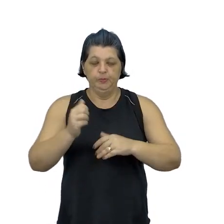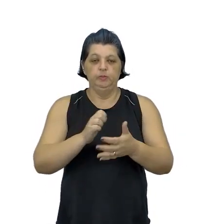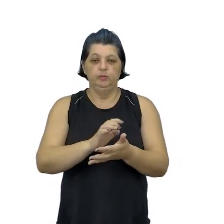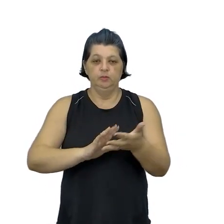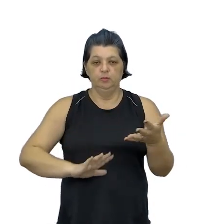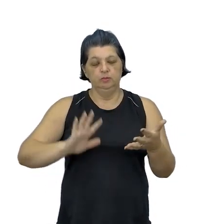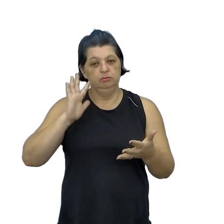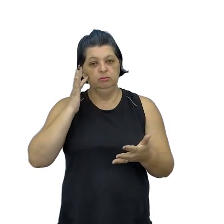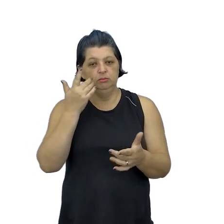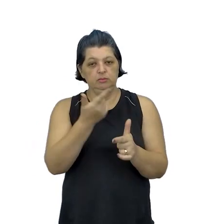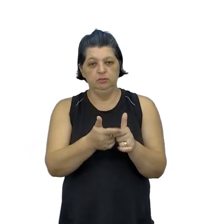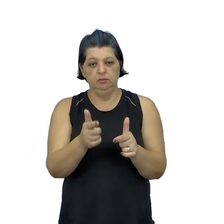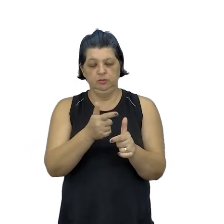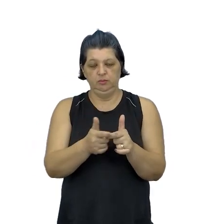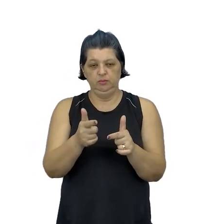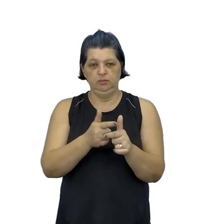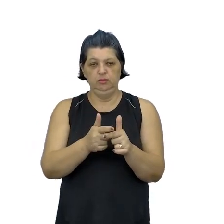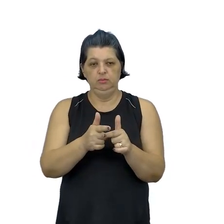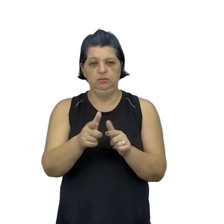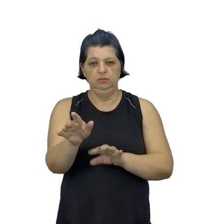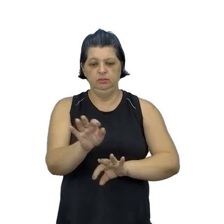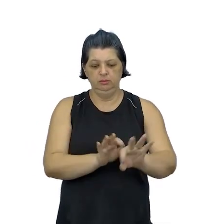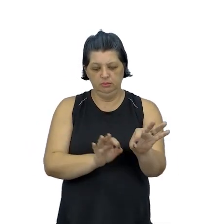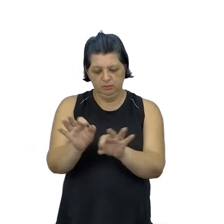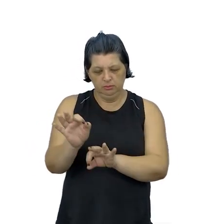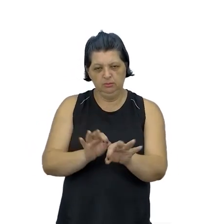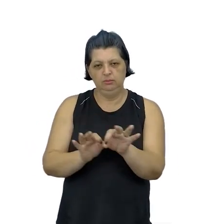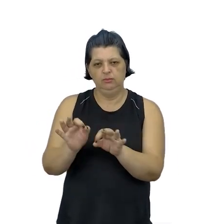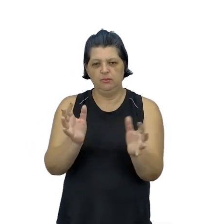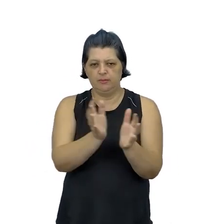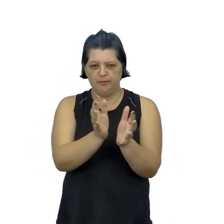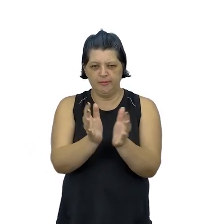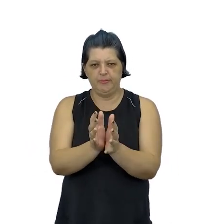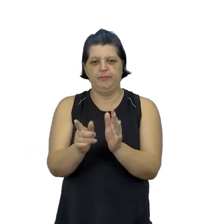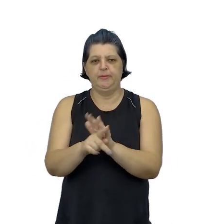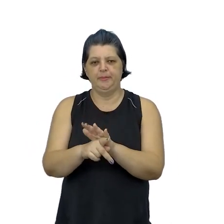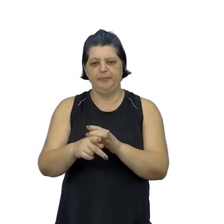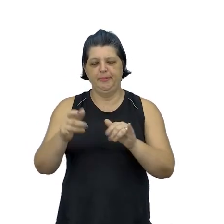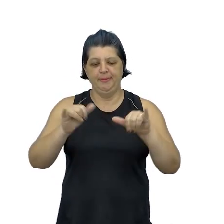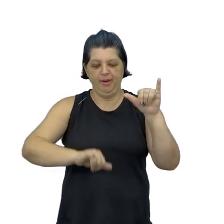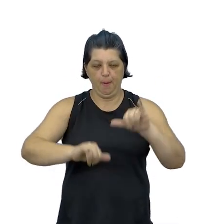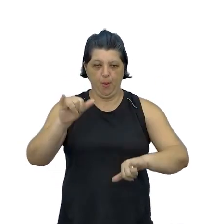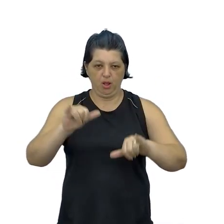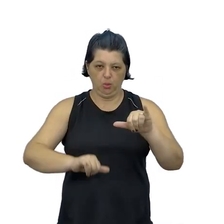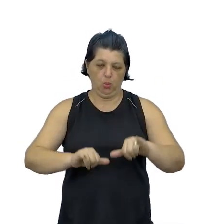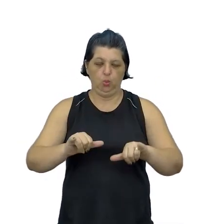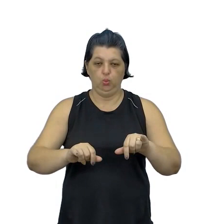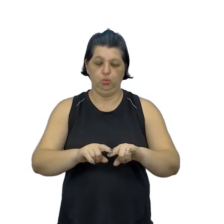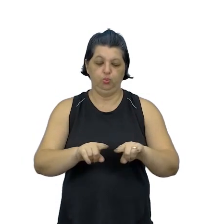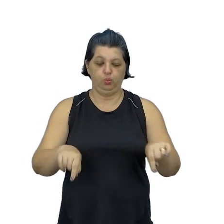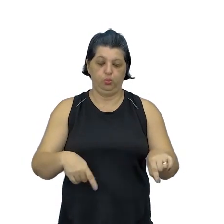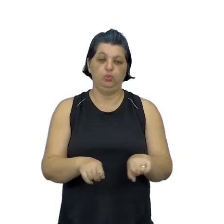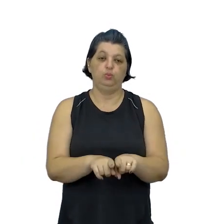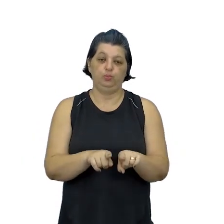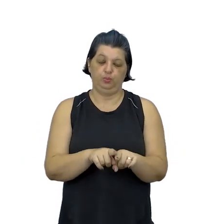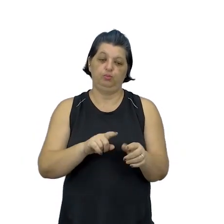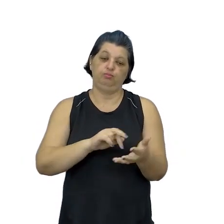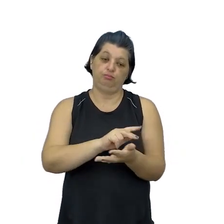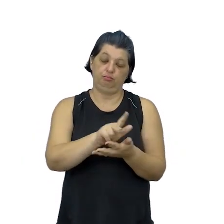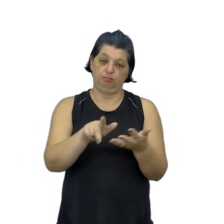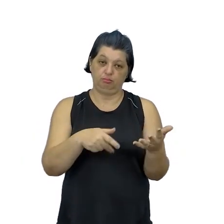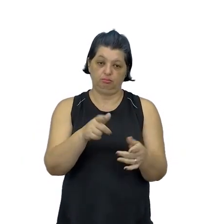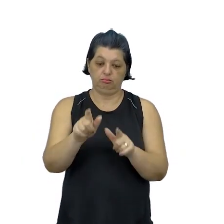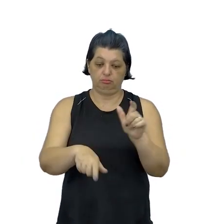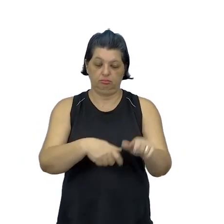de problemas, projetos de discussões em grupos, laboratórios. No entanto, o fato de as atividades que o estudante